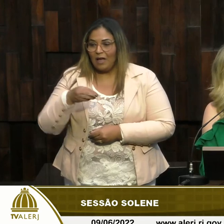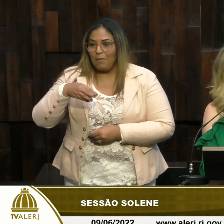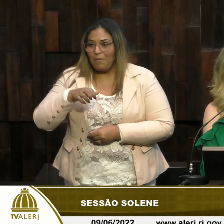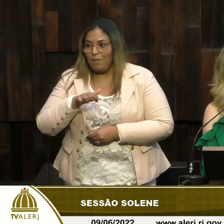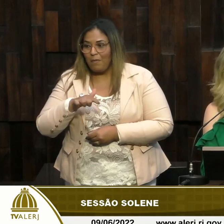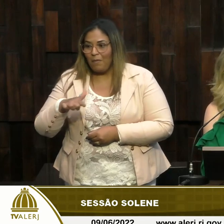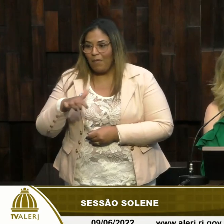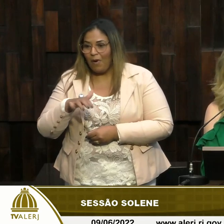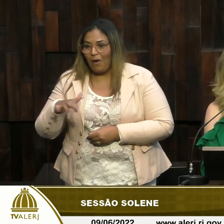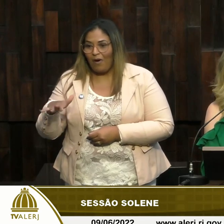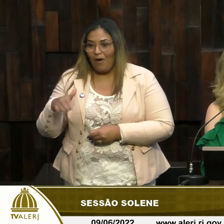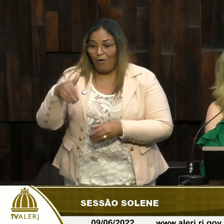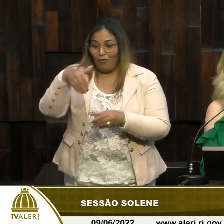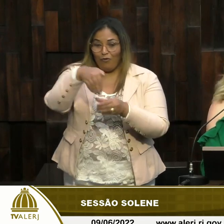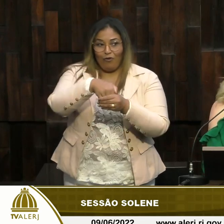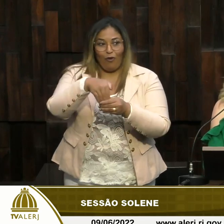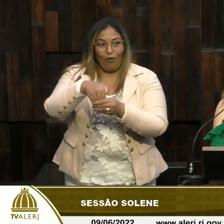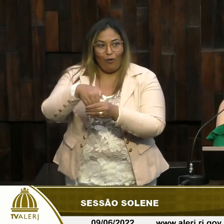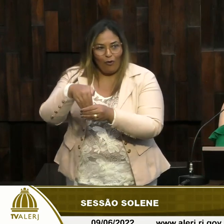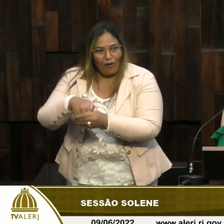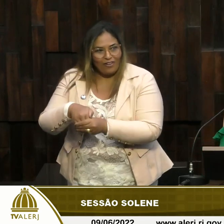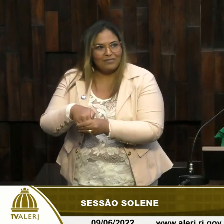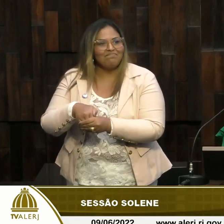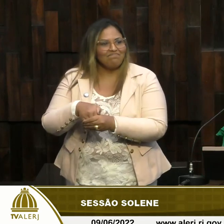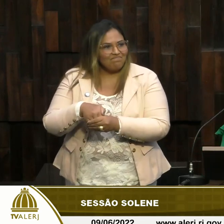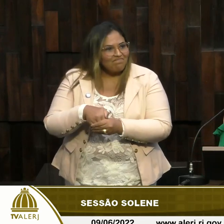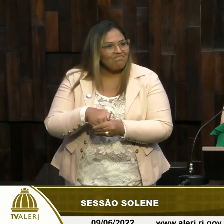26.644 honrados votos.